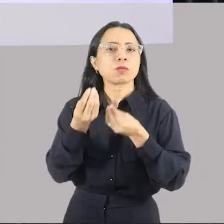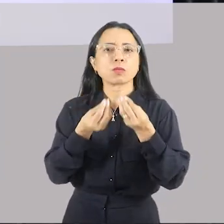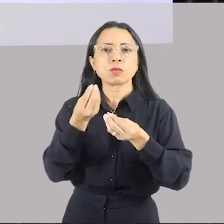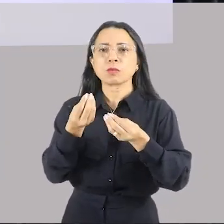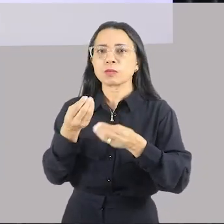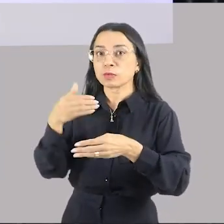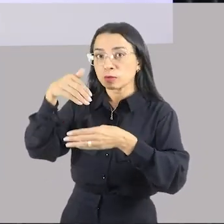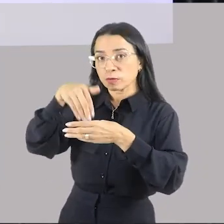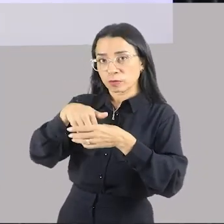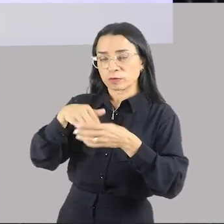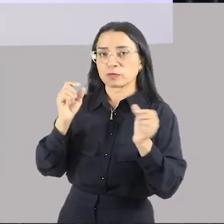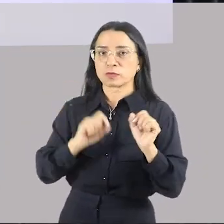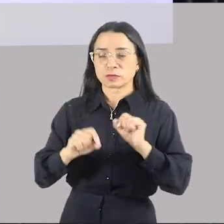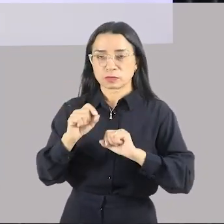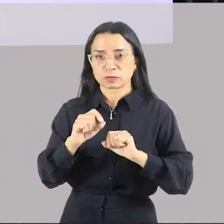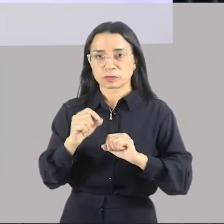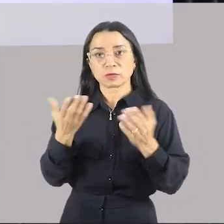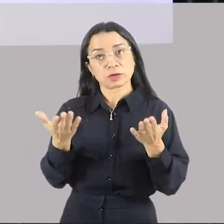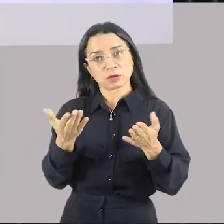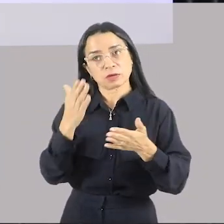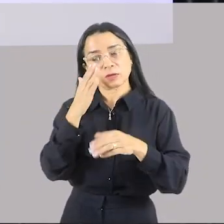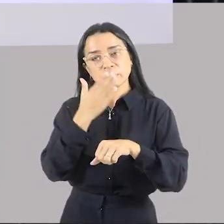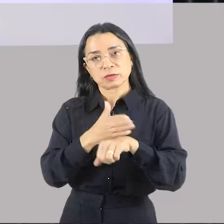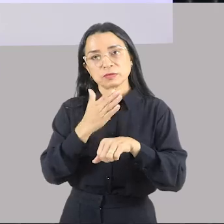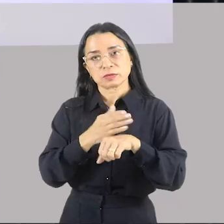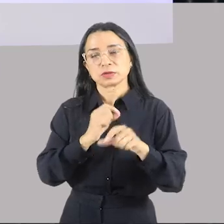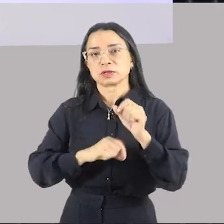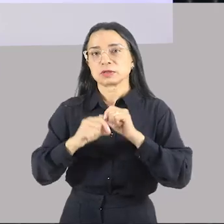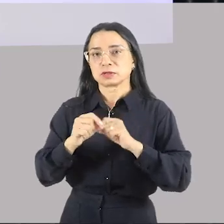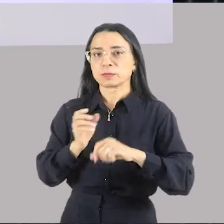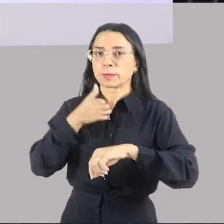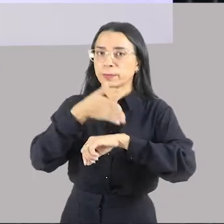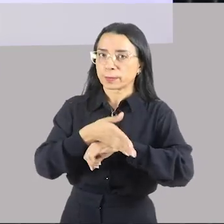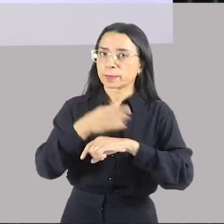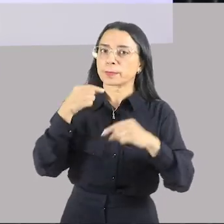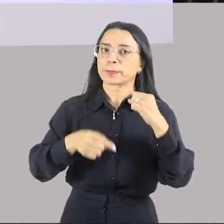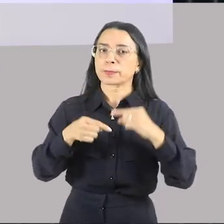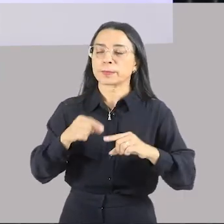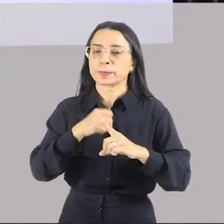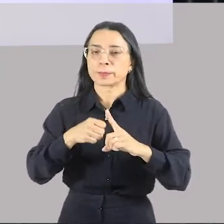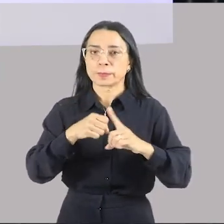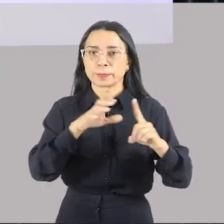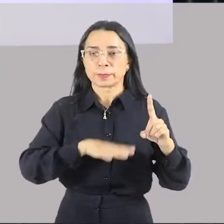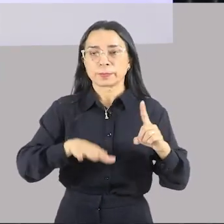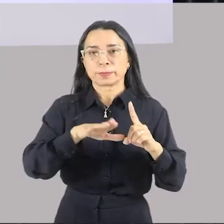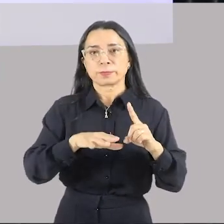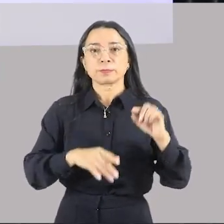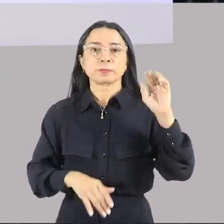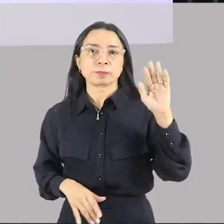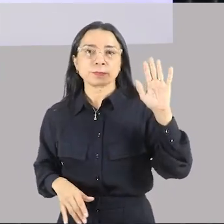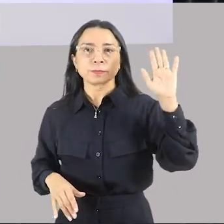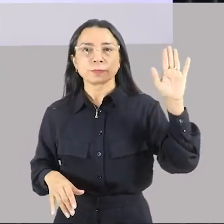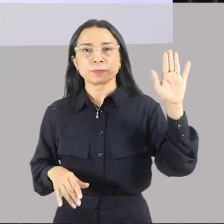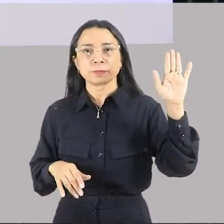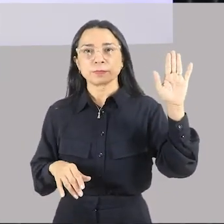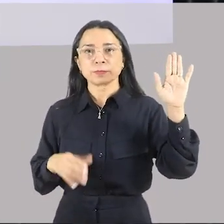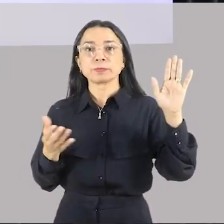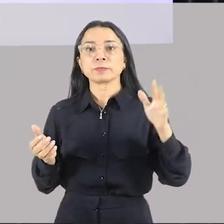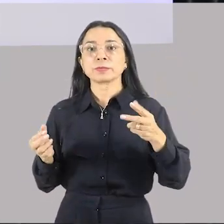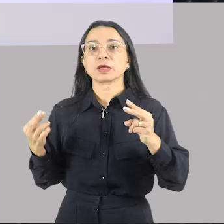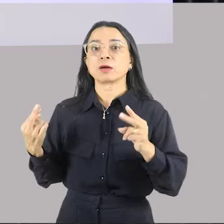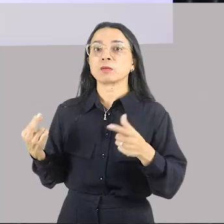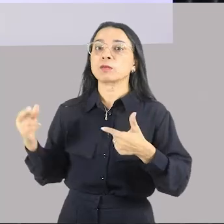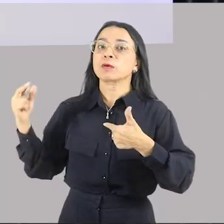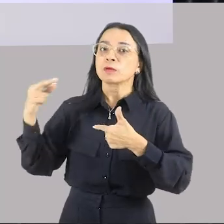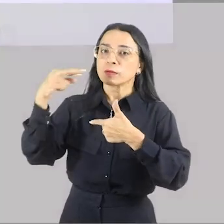exemplo, é uma atividade que tem a ver com participar politicamente da sociedade. Se candidatar a algum cargo eletivo também